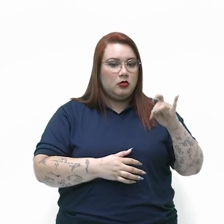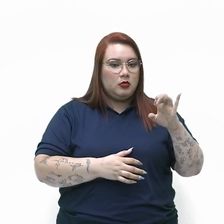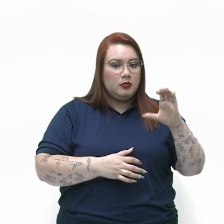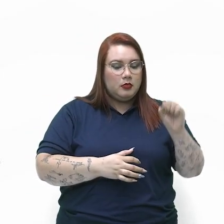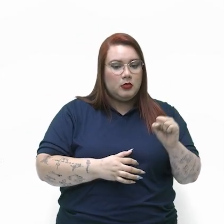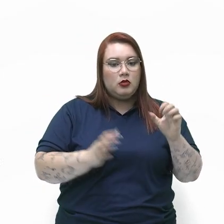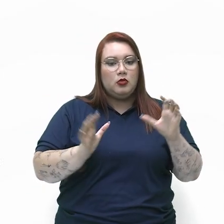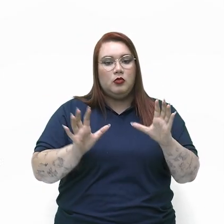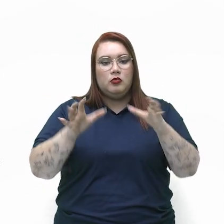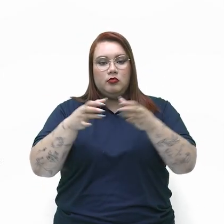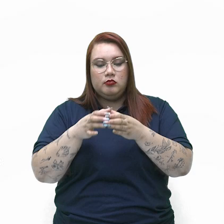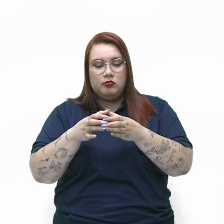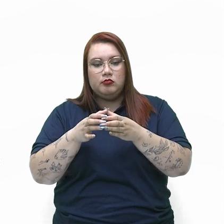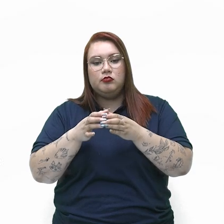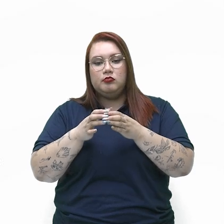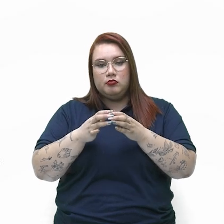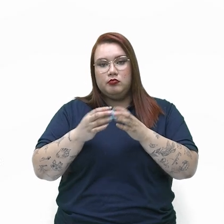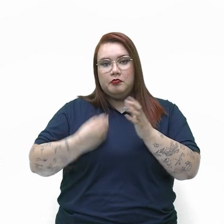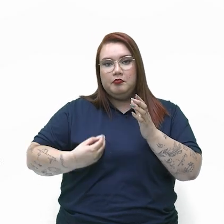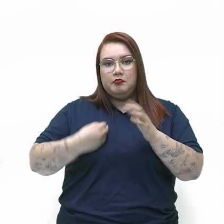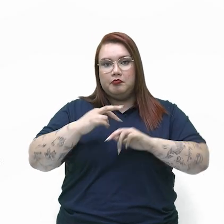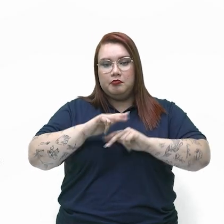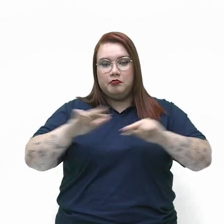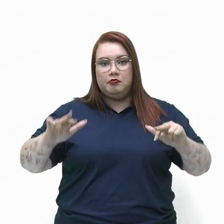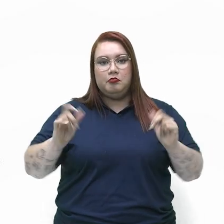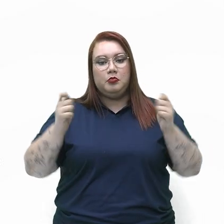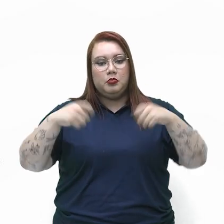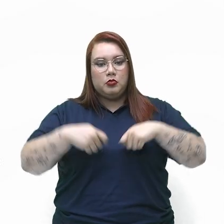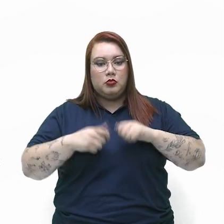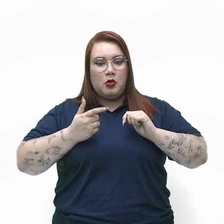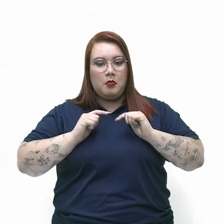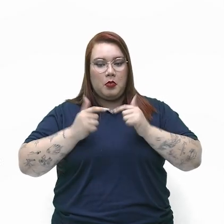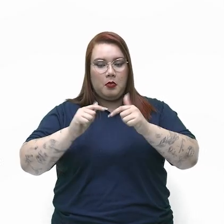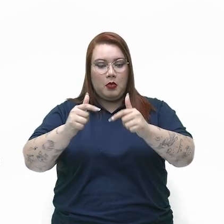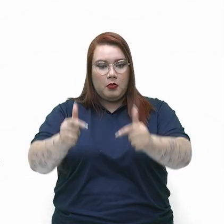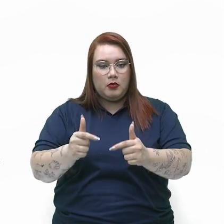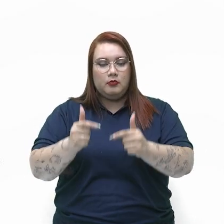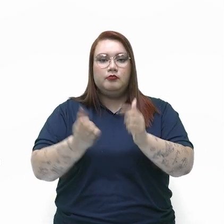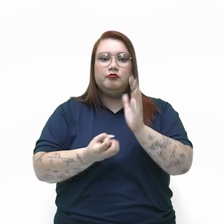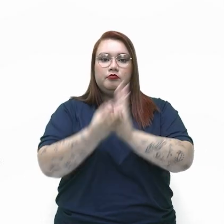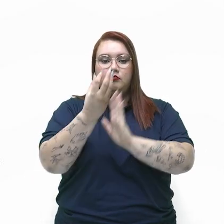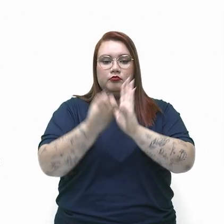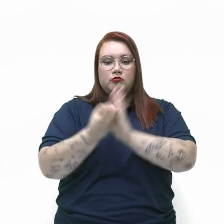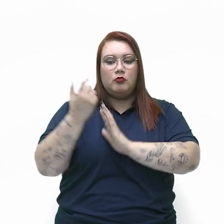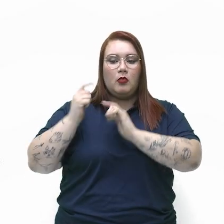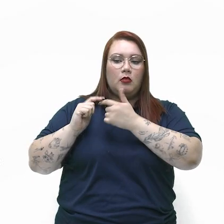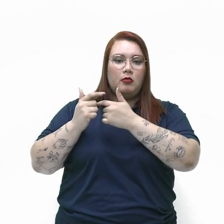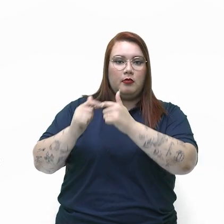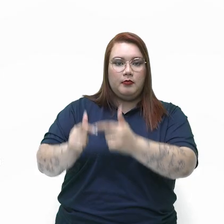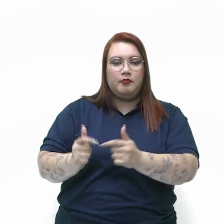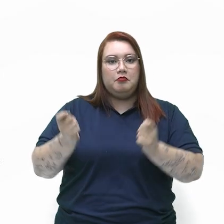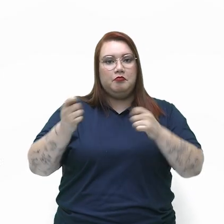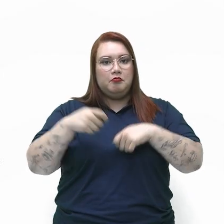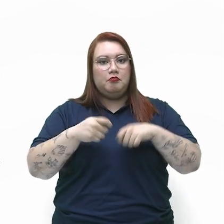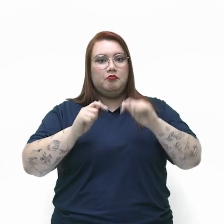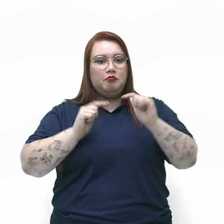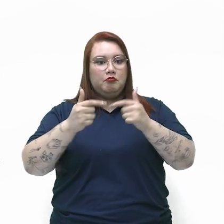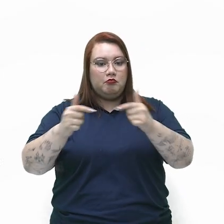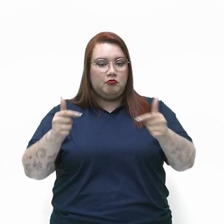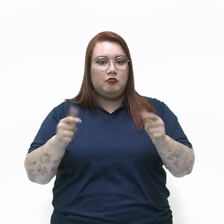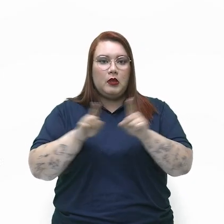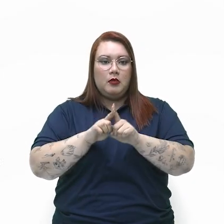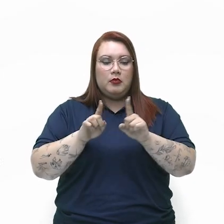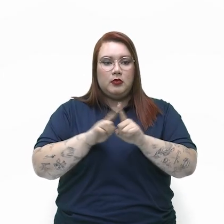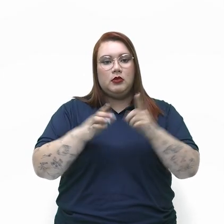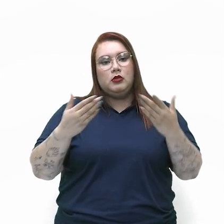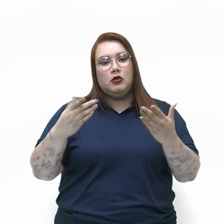já observou que é esse grupo de organismos capazes de se reproduzir, originando descendentes férteis. E a gente tem